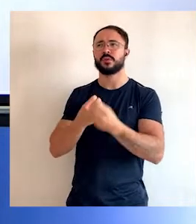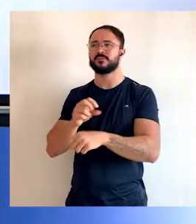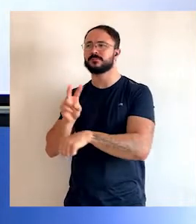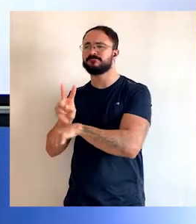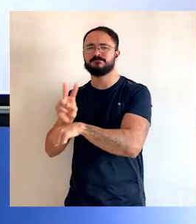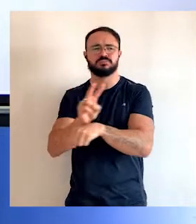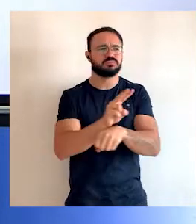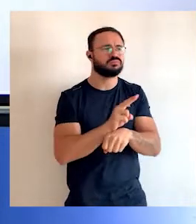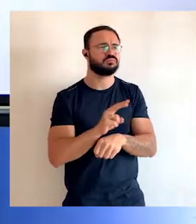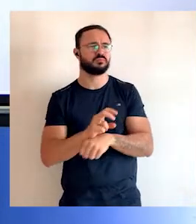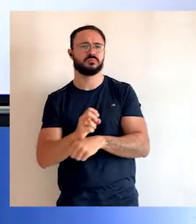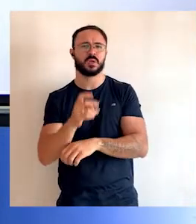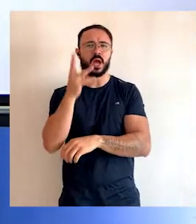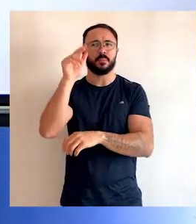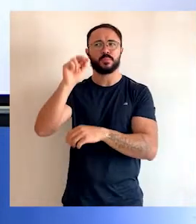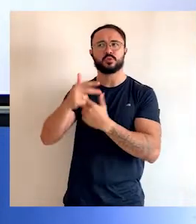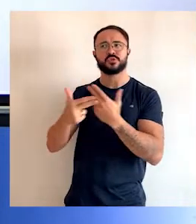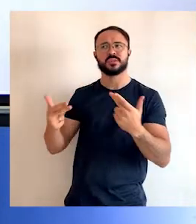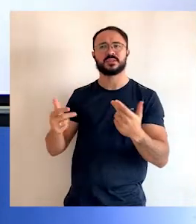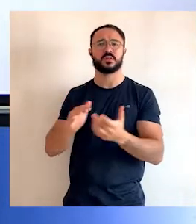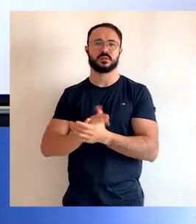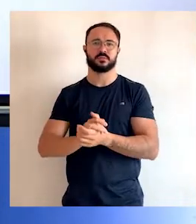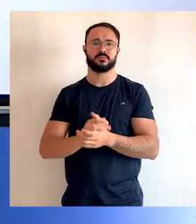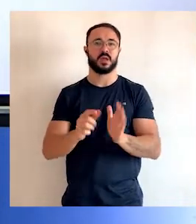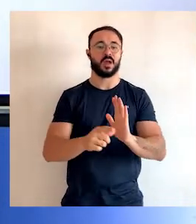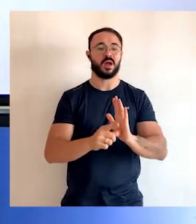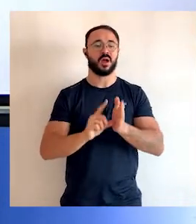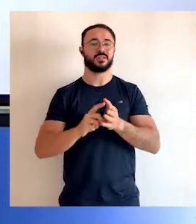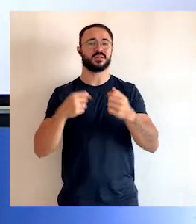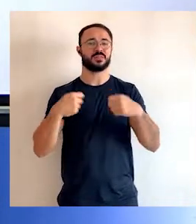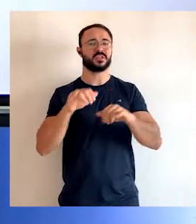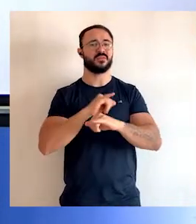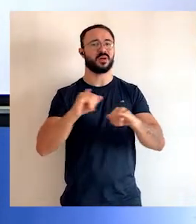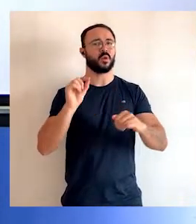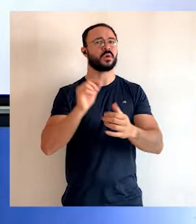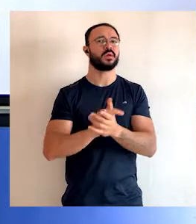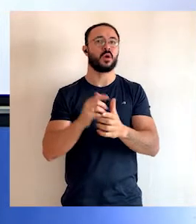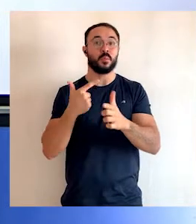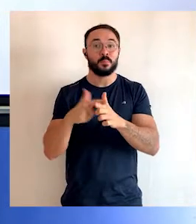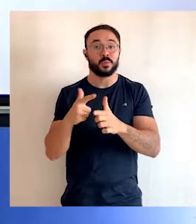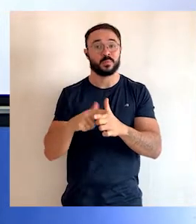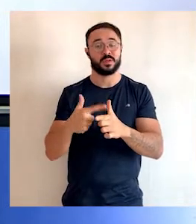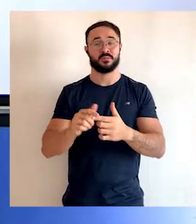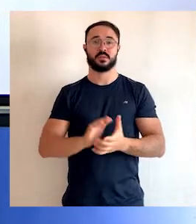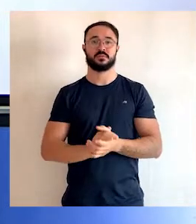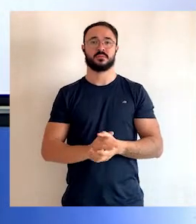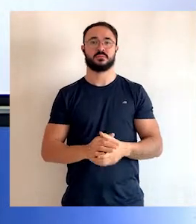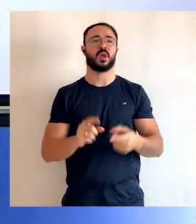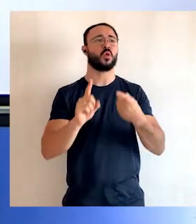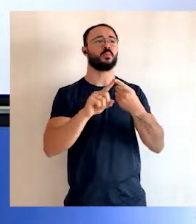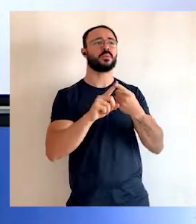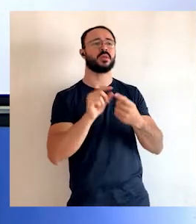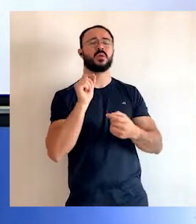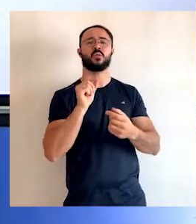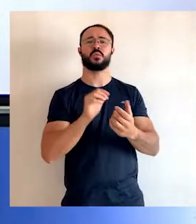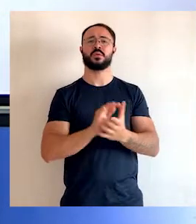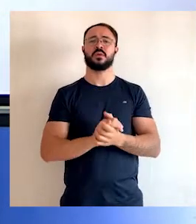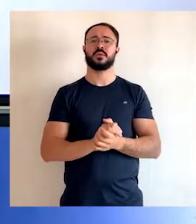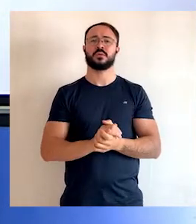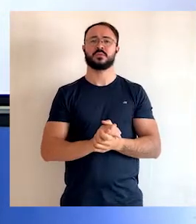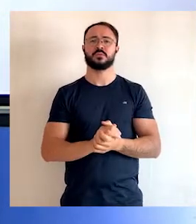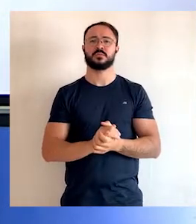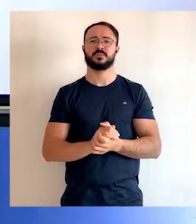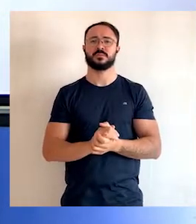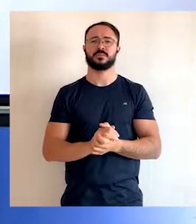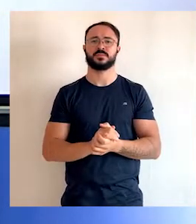essa biodiversidade? Antes, a gente precisa falar sobre os problemas enfrentados. O primeiro é em relação